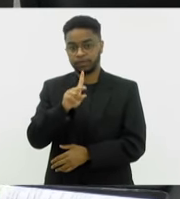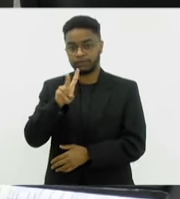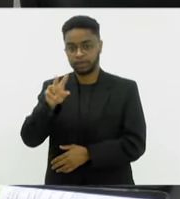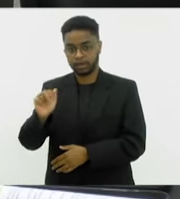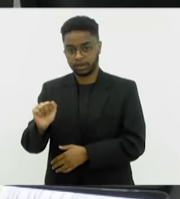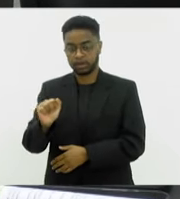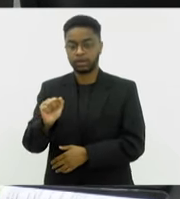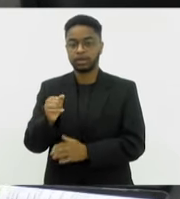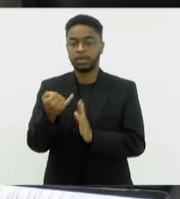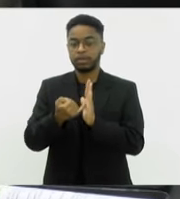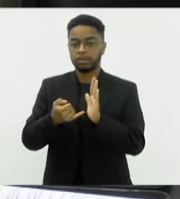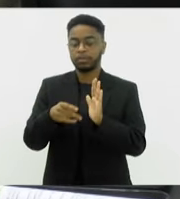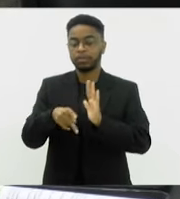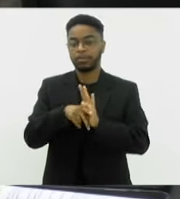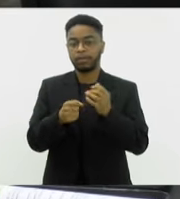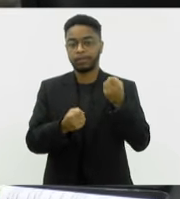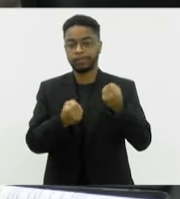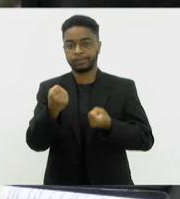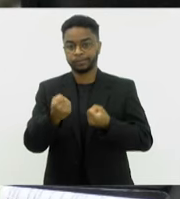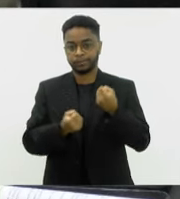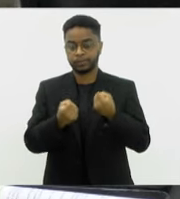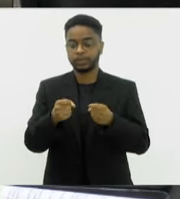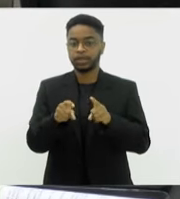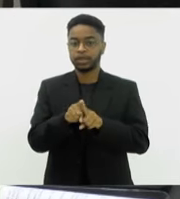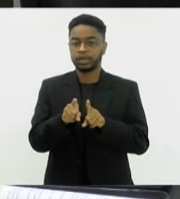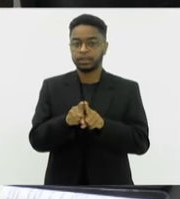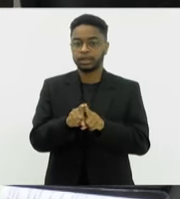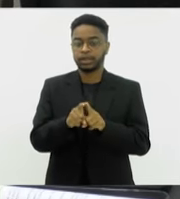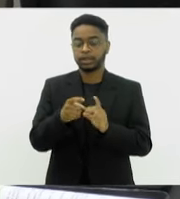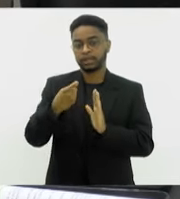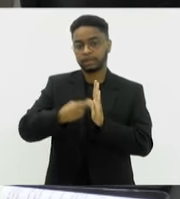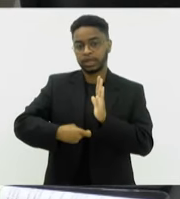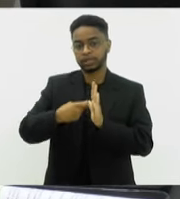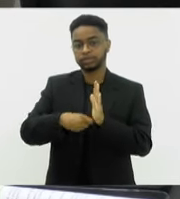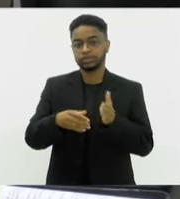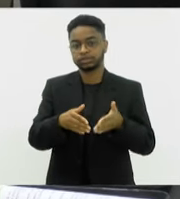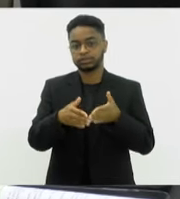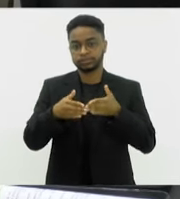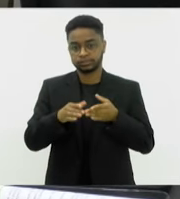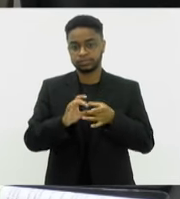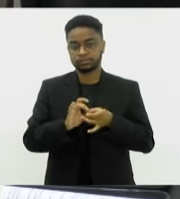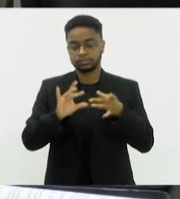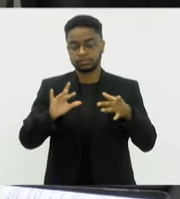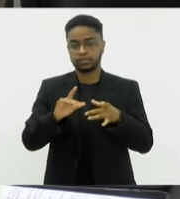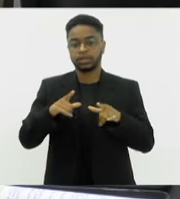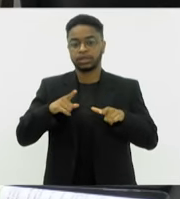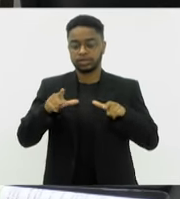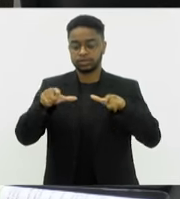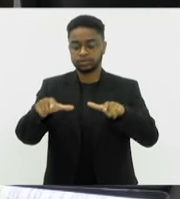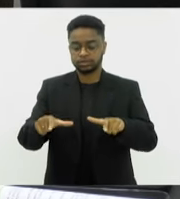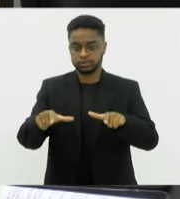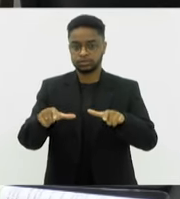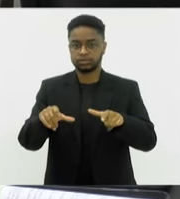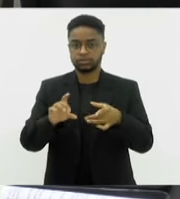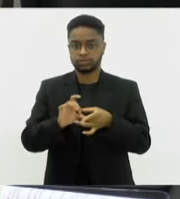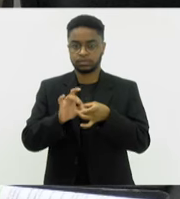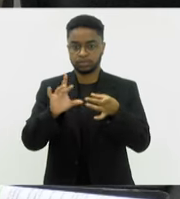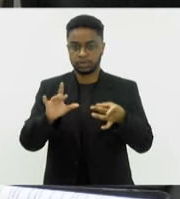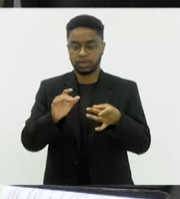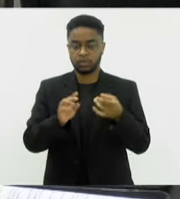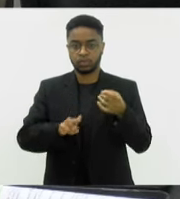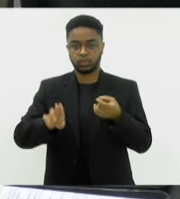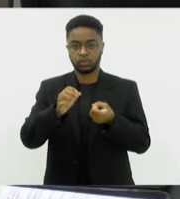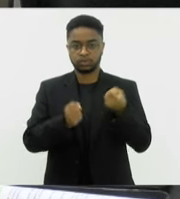Propriedade de Veículos Automotores, bem como taxa de licenciamento anual de veículos para emissão do certificado de registro e licenciamento do veículo,